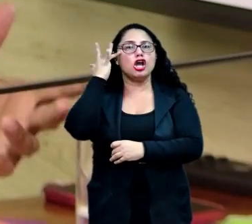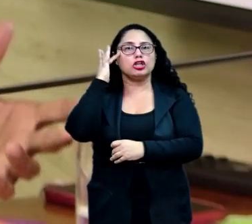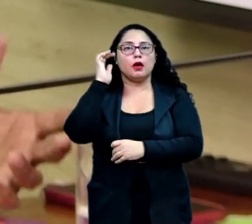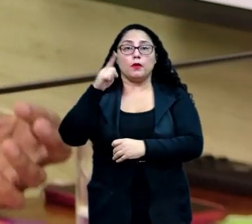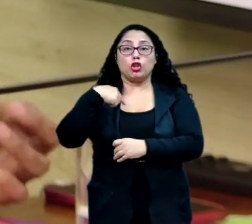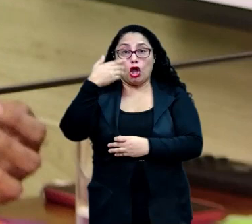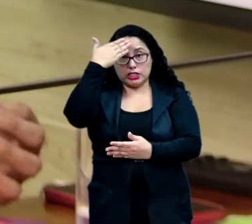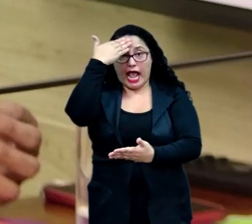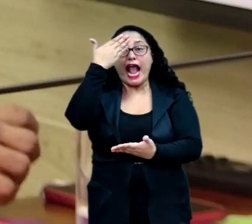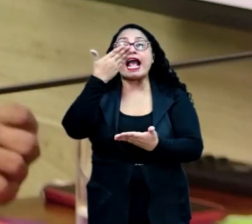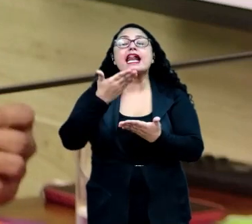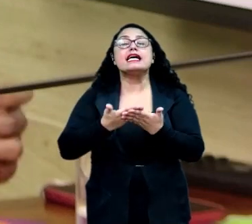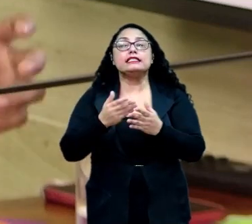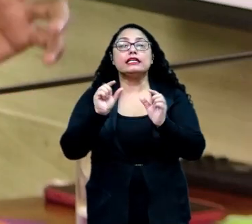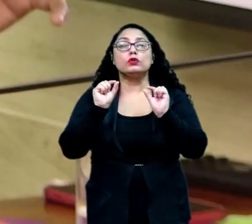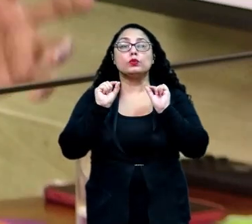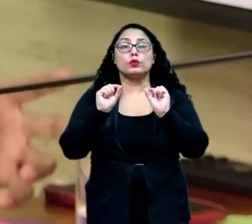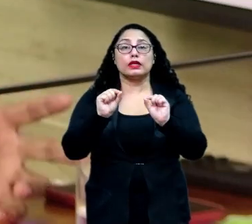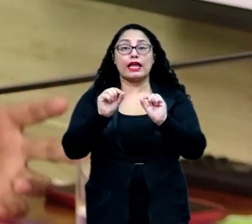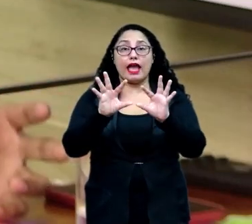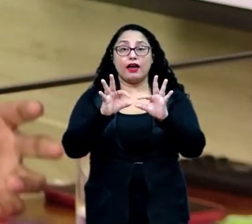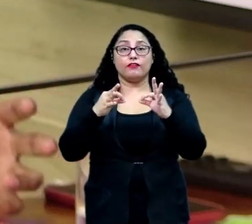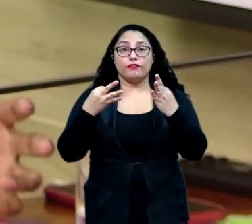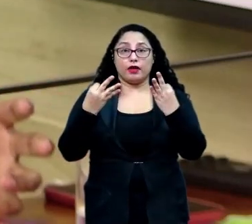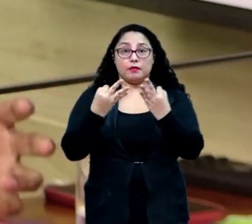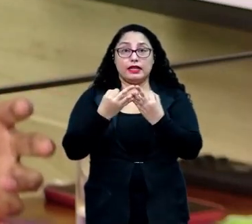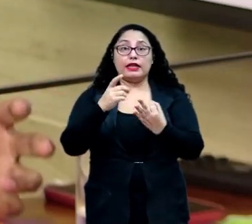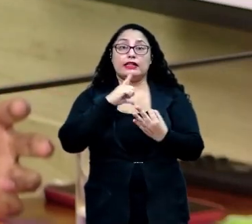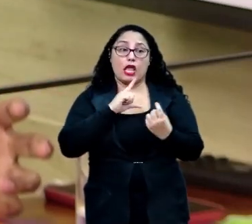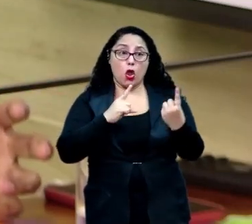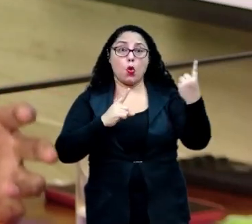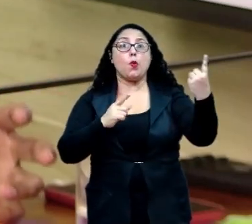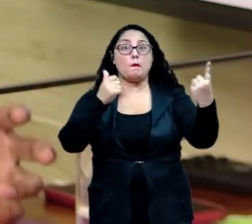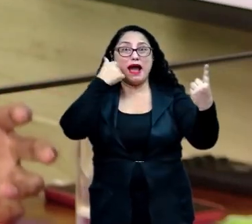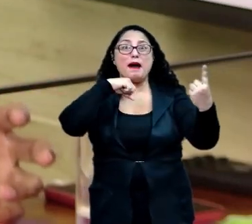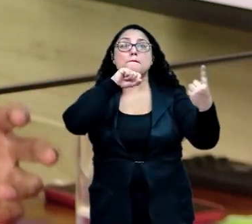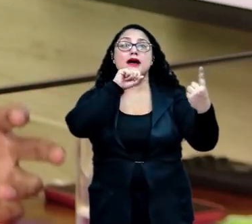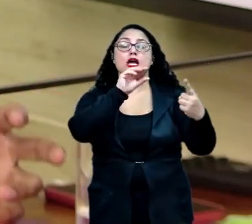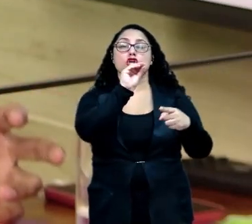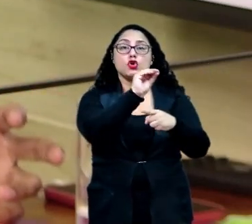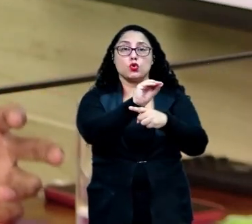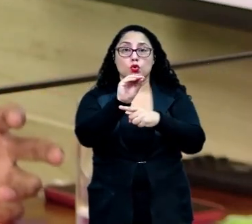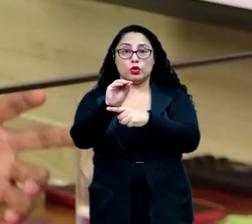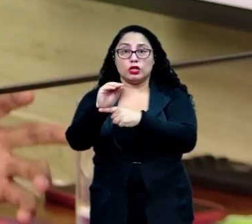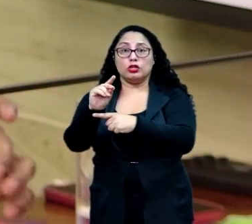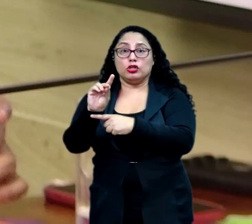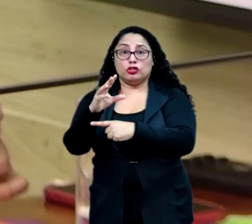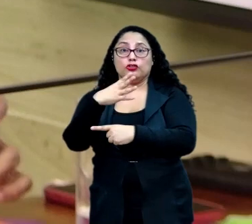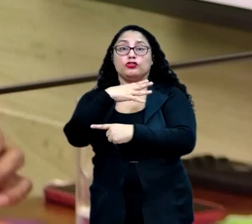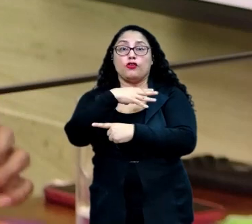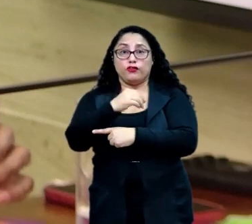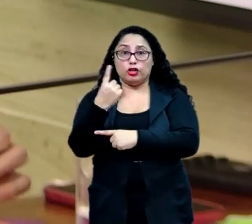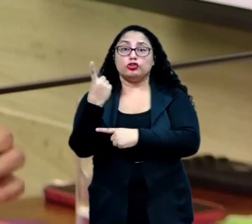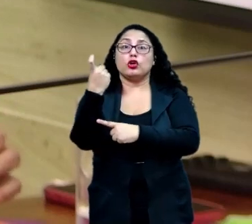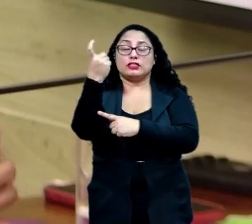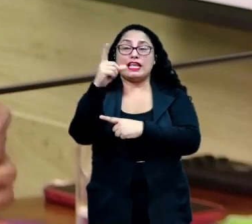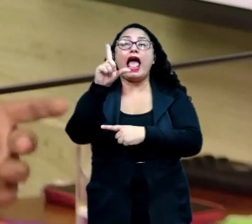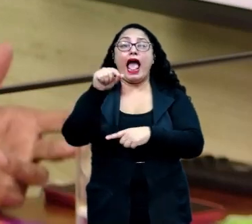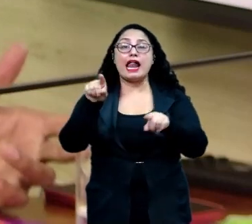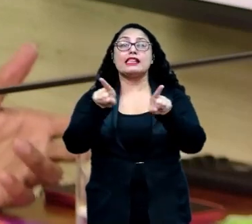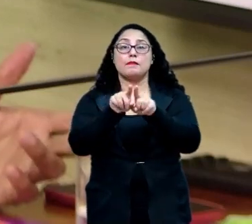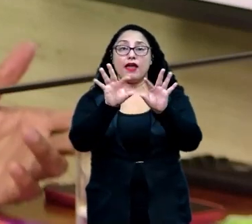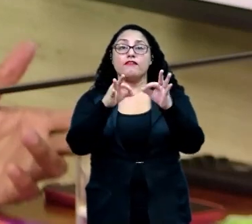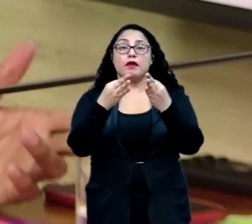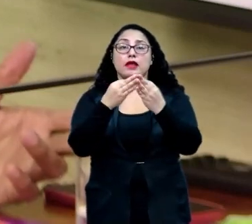nós acreditamos que a família onde tem uma mãe que cria os seus filhos sozinho também é família, ela deve